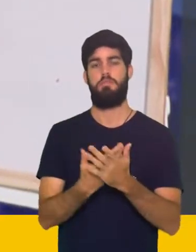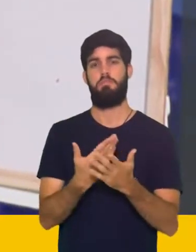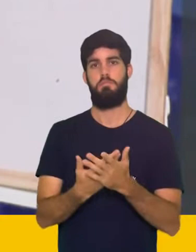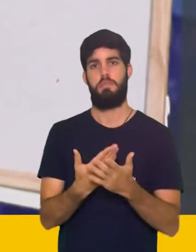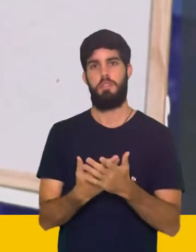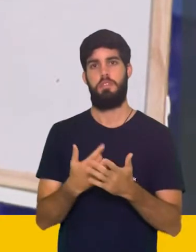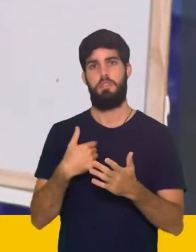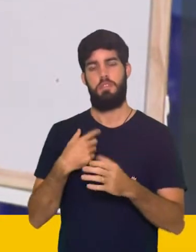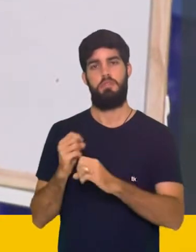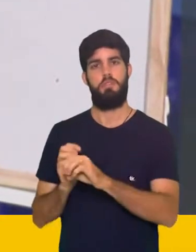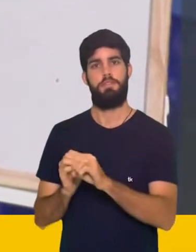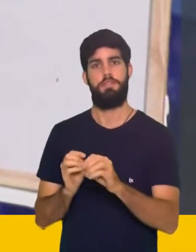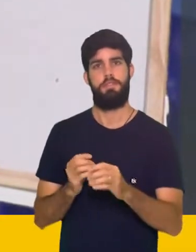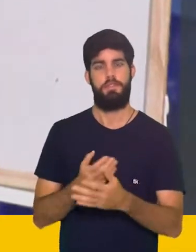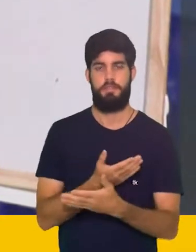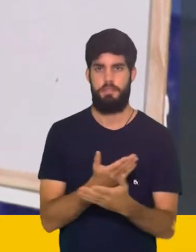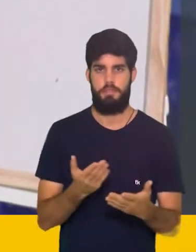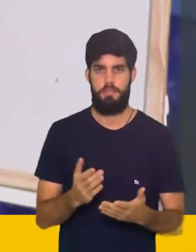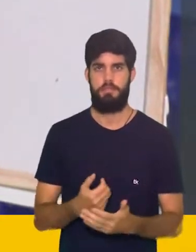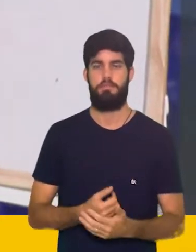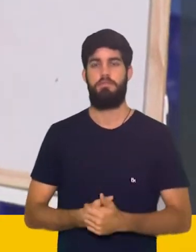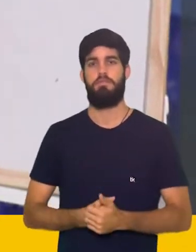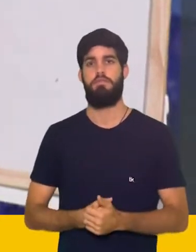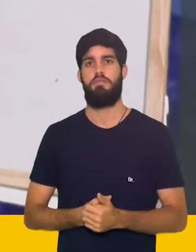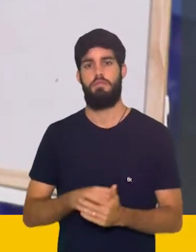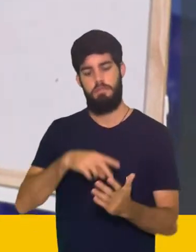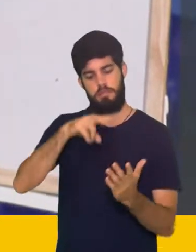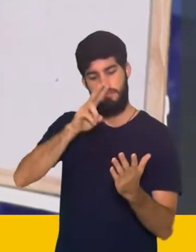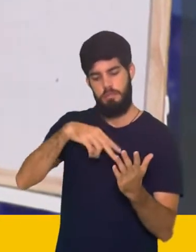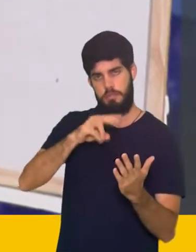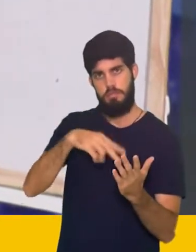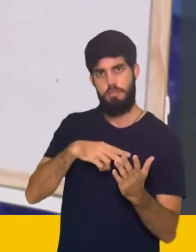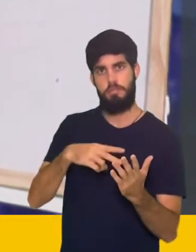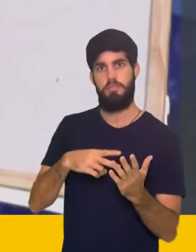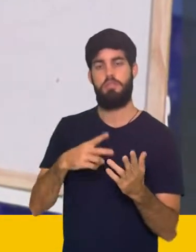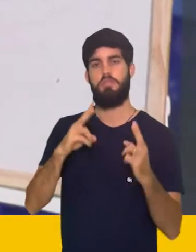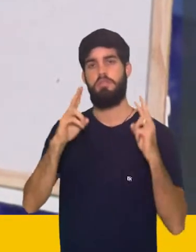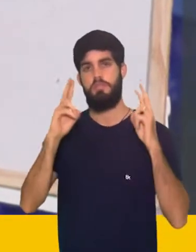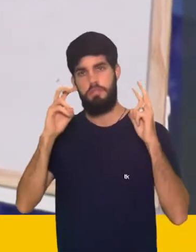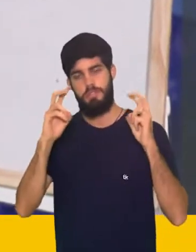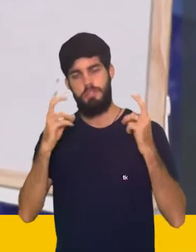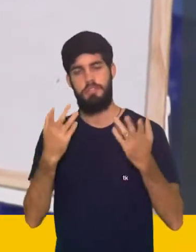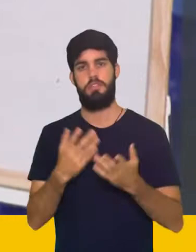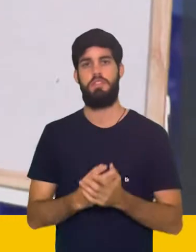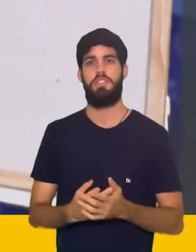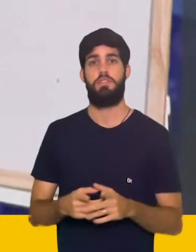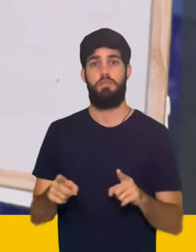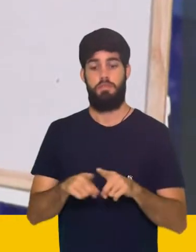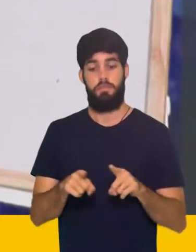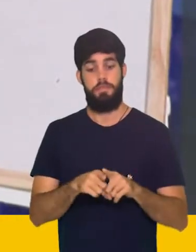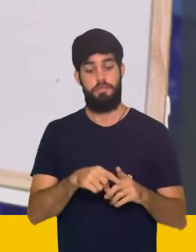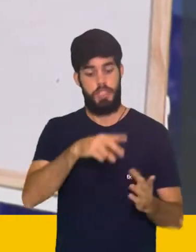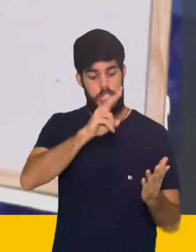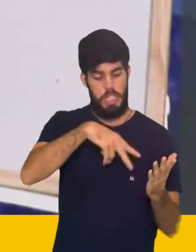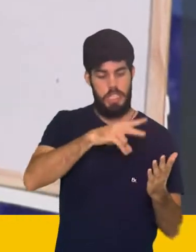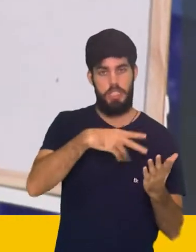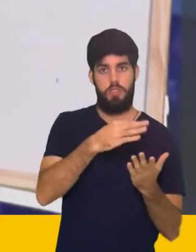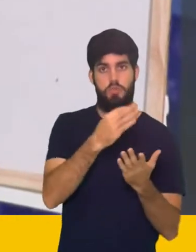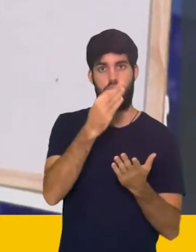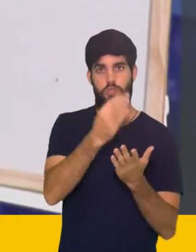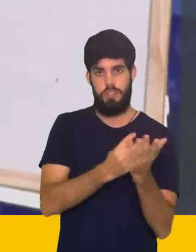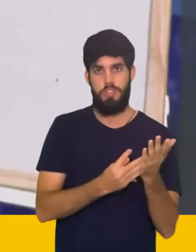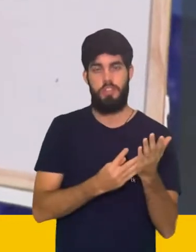fazia. E aí você leu o tema, leu o texto embasador, sabe o que é o